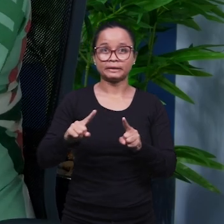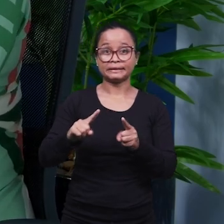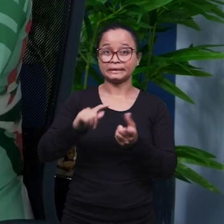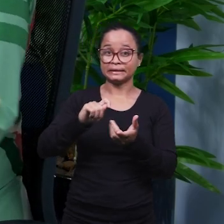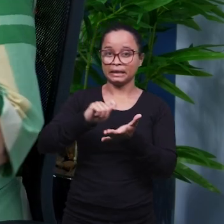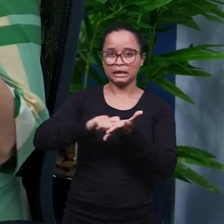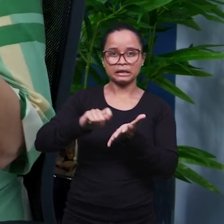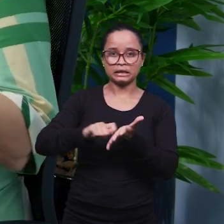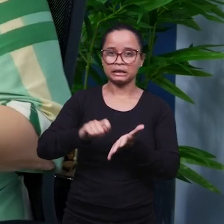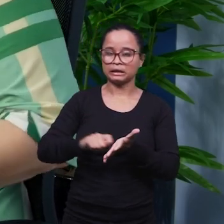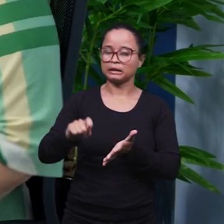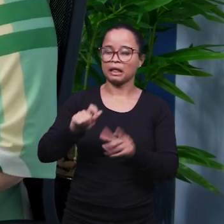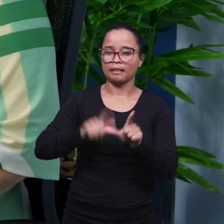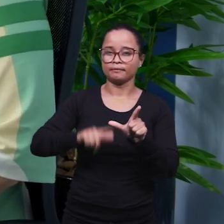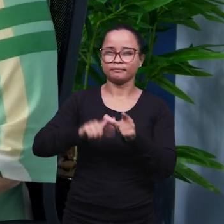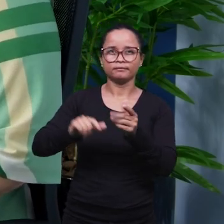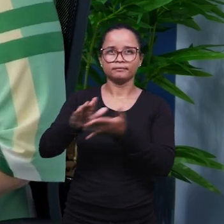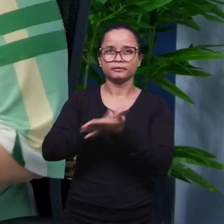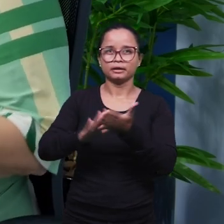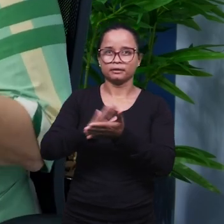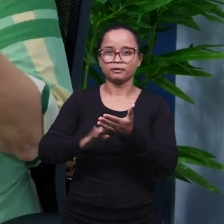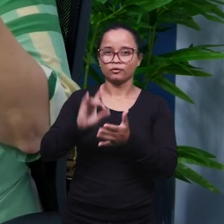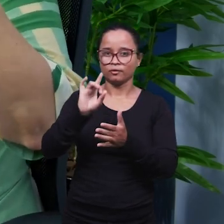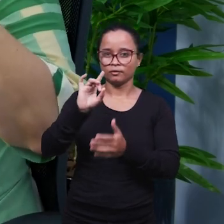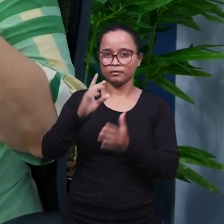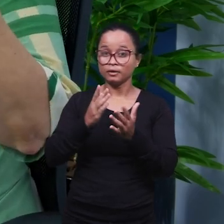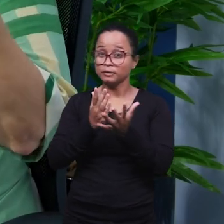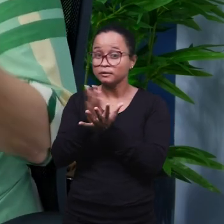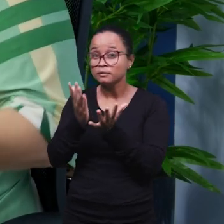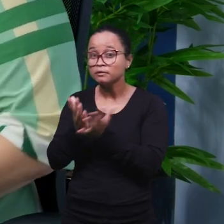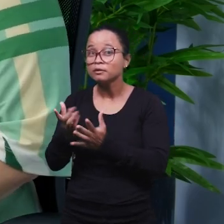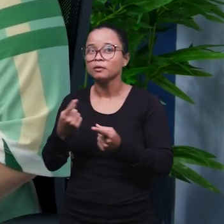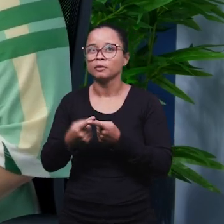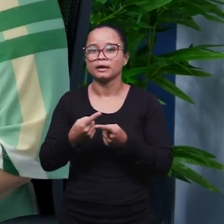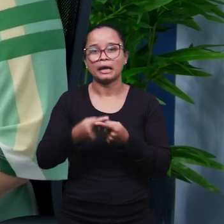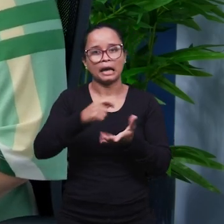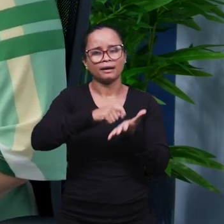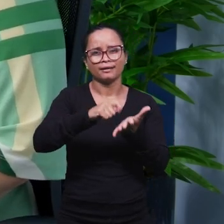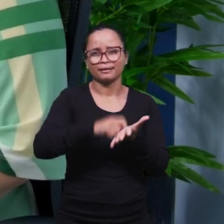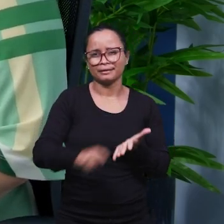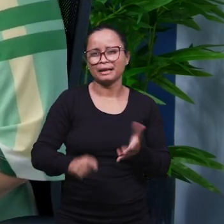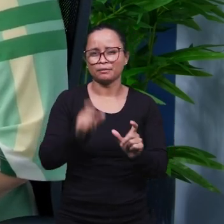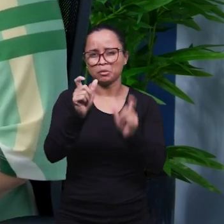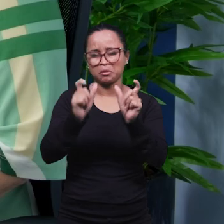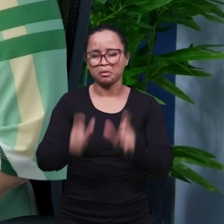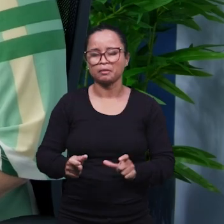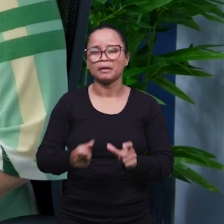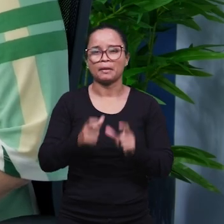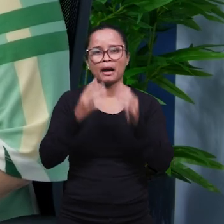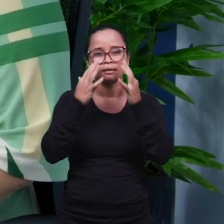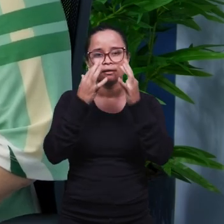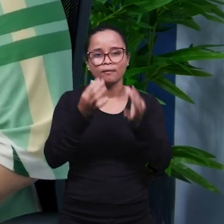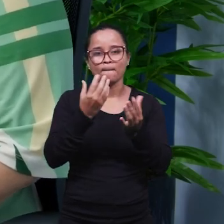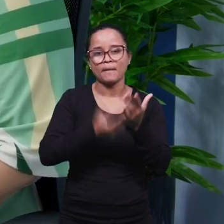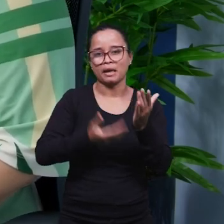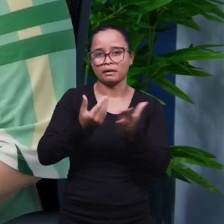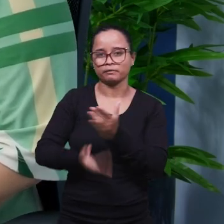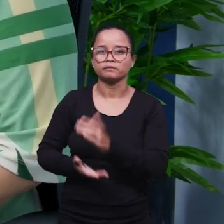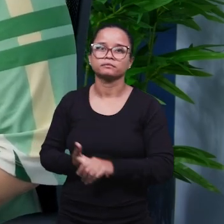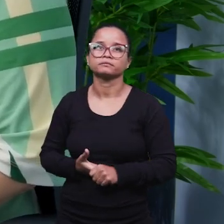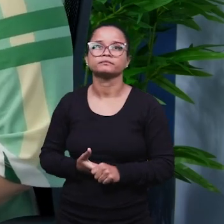escrito, que aquele é só para direcionar as irmãs. Lembrando que esse escrito tira o nível de atenção. Então, aqui é a mesma coisa.